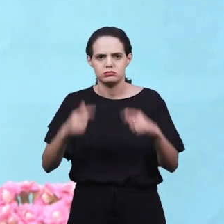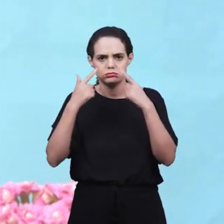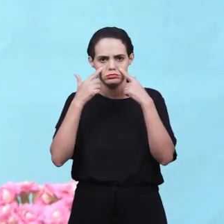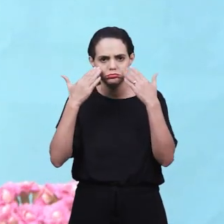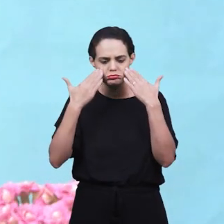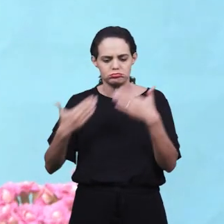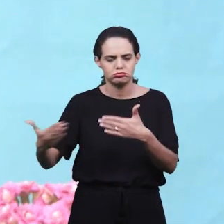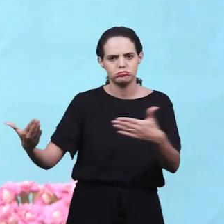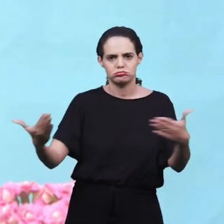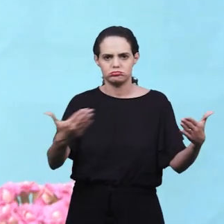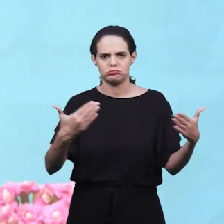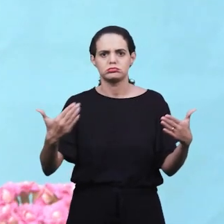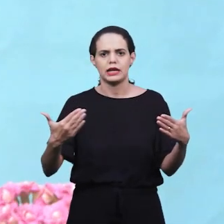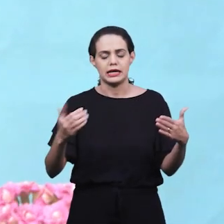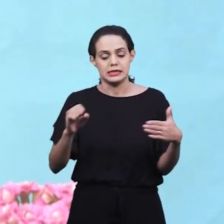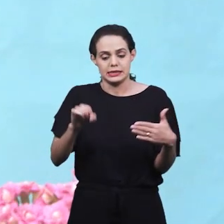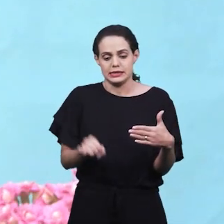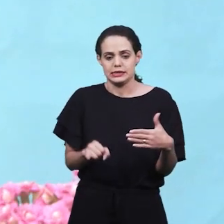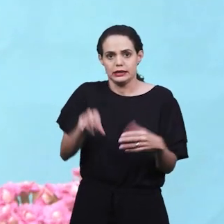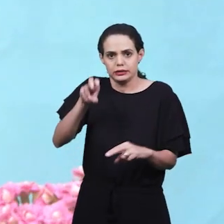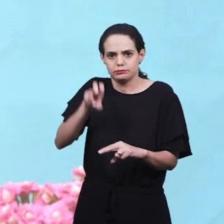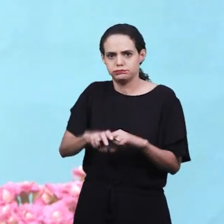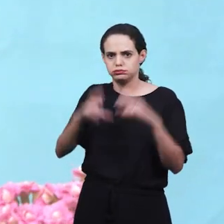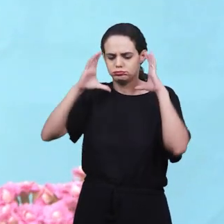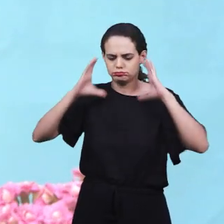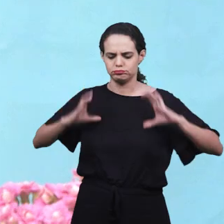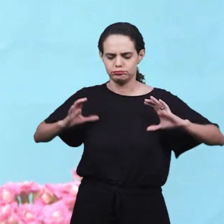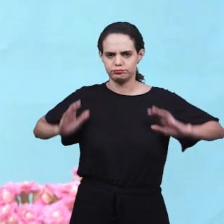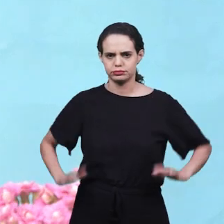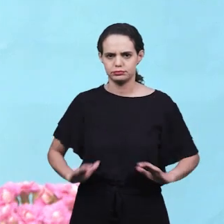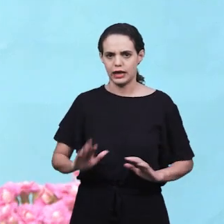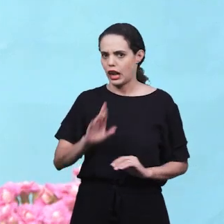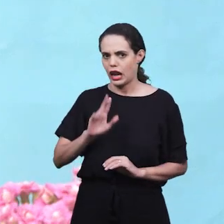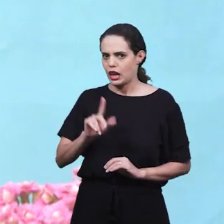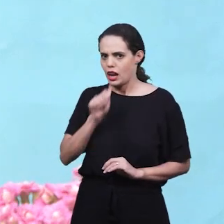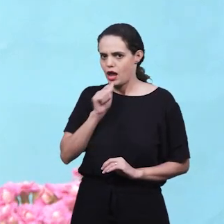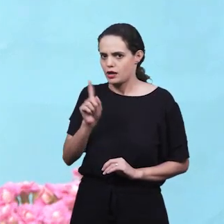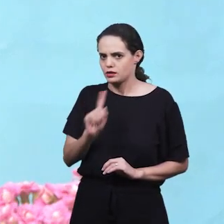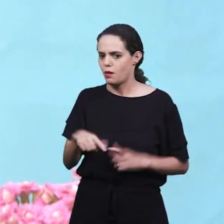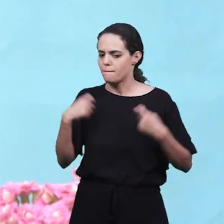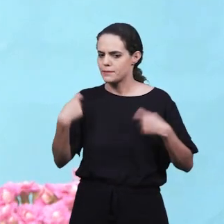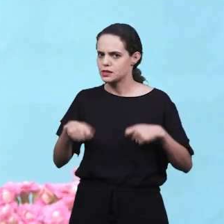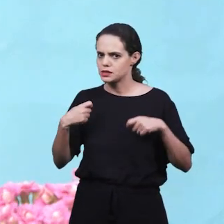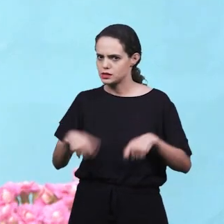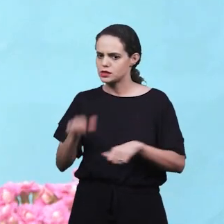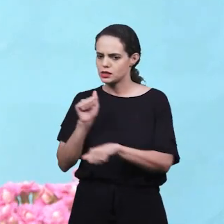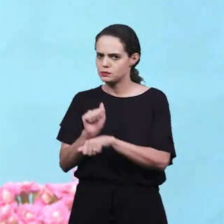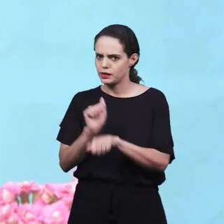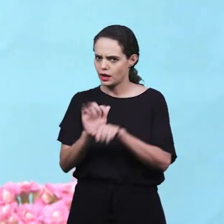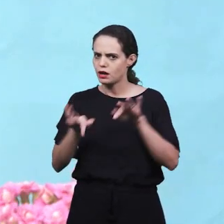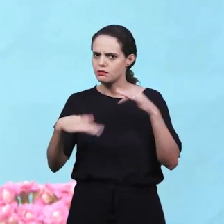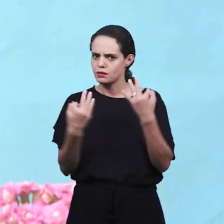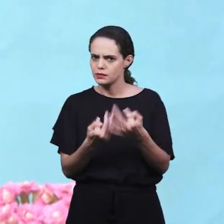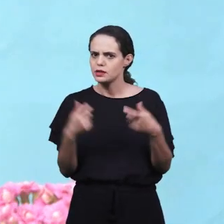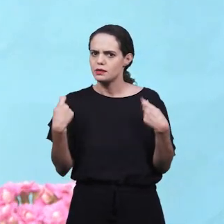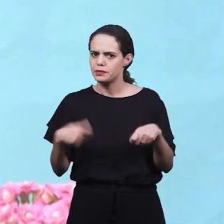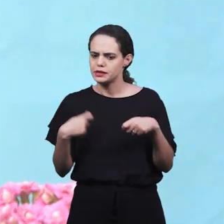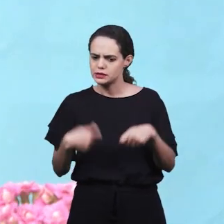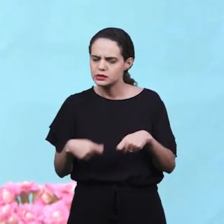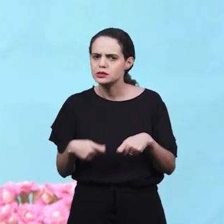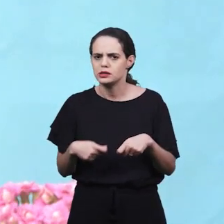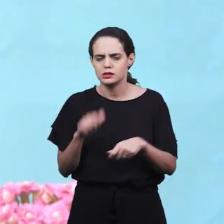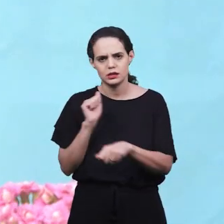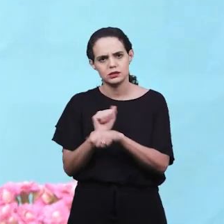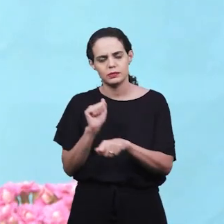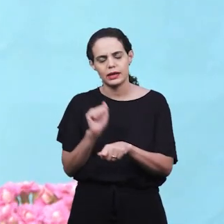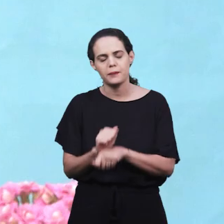prontidão. Então, a família deve aguardar esses sinais aparecerem para ser mais segura a introdução alimentar. Outro